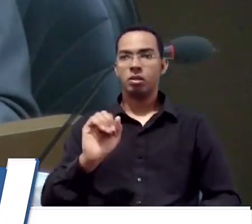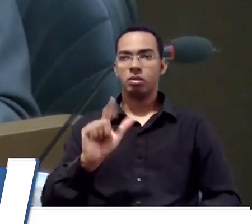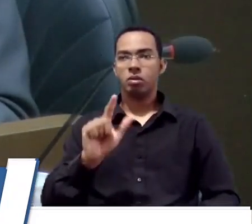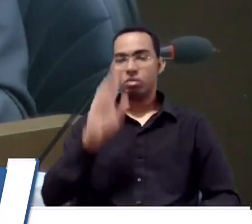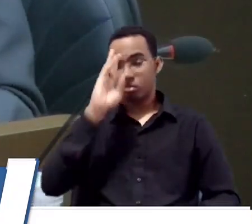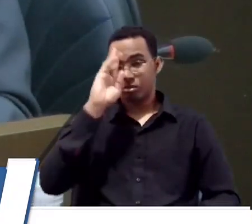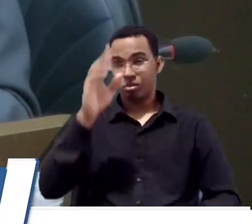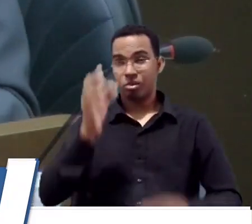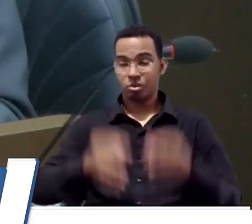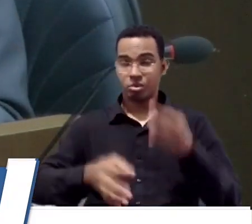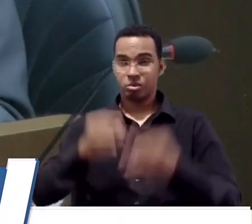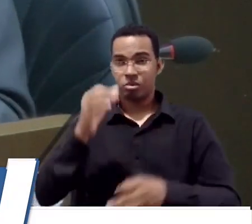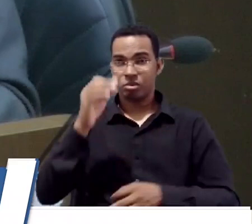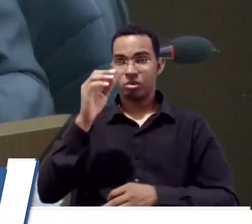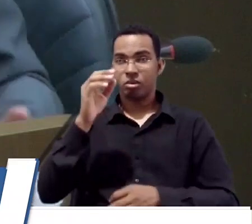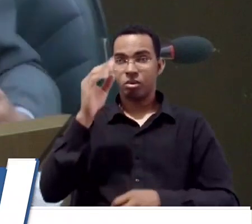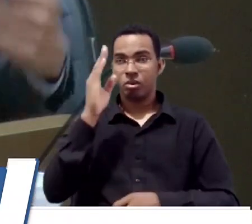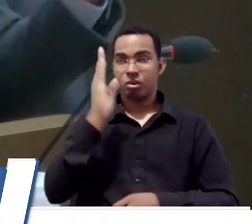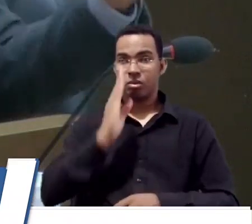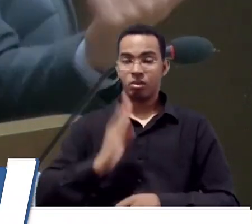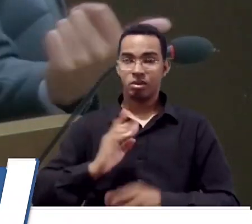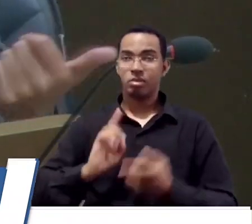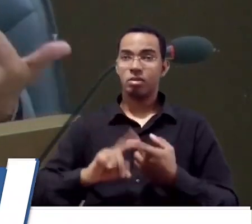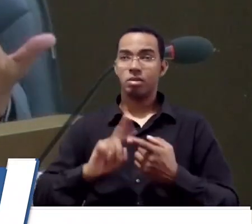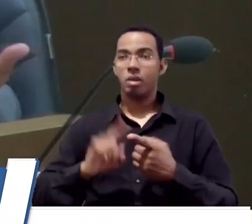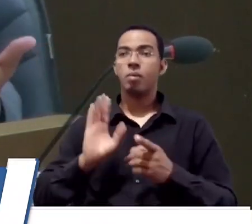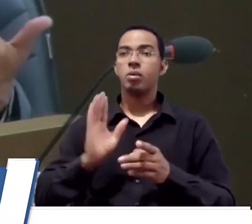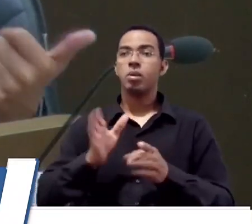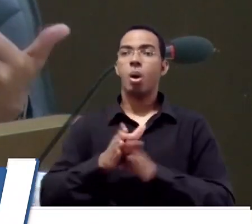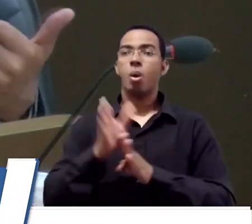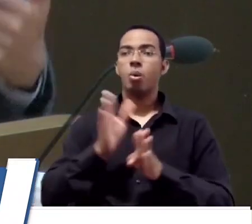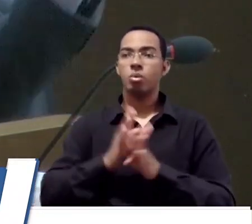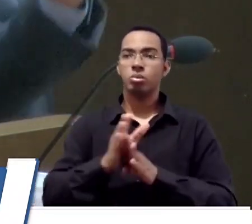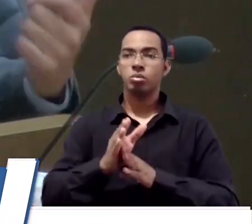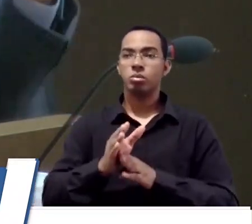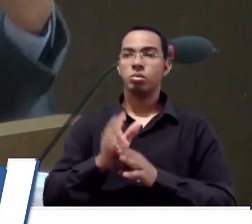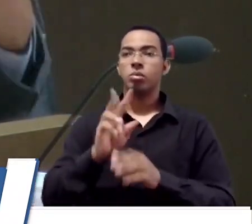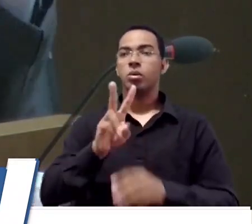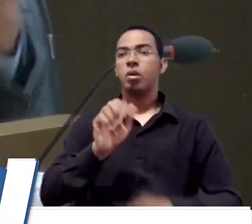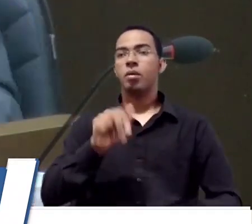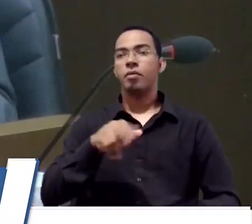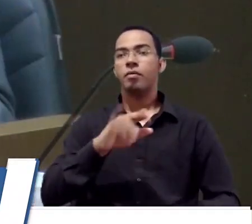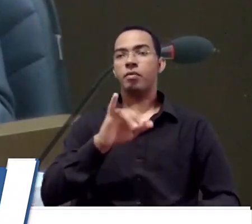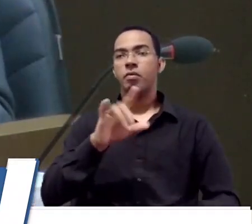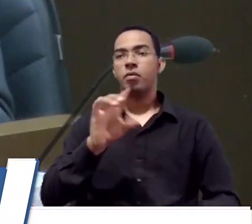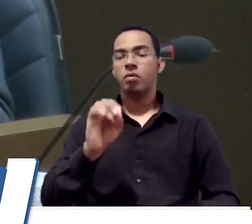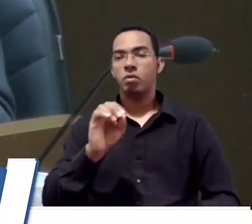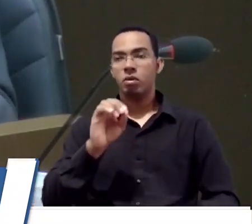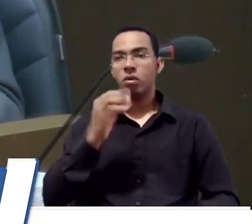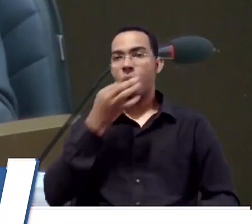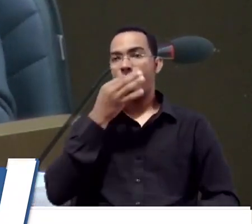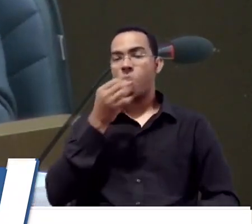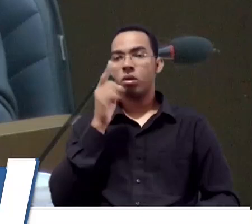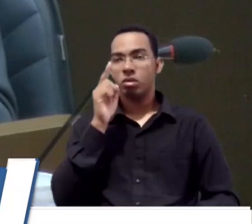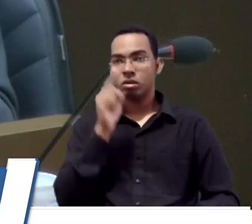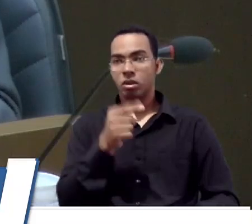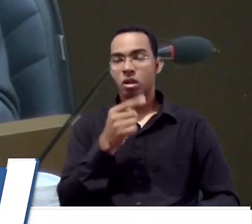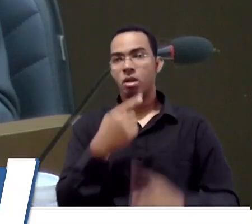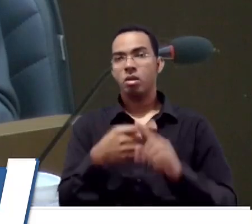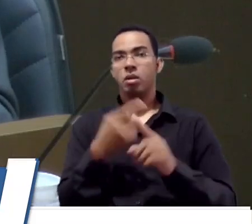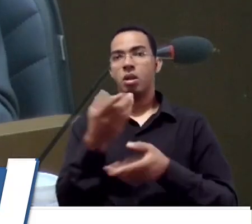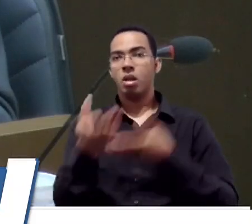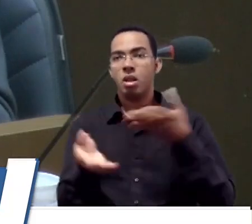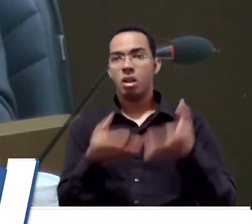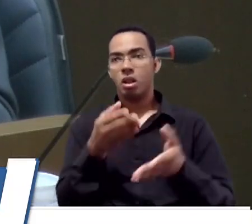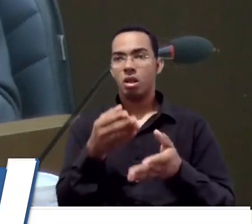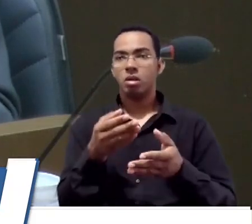país, no qual ela também tem orientado e conversou com o Vanzo, pegando a opinião dele, porque quando se trata de